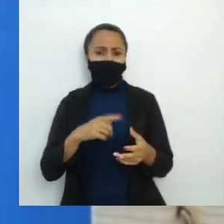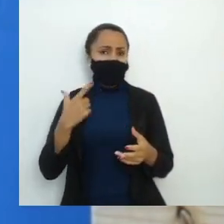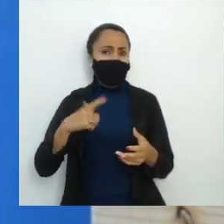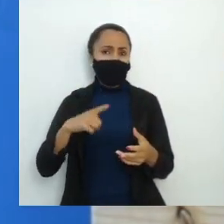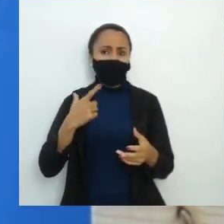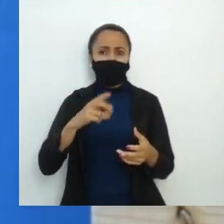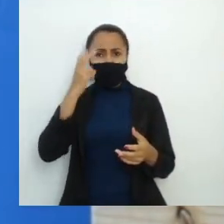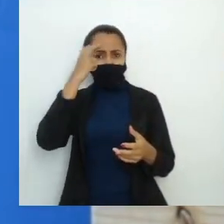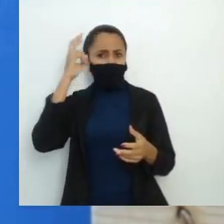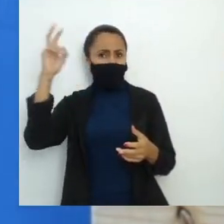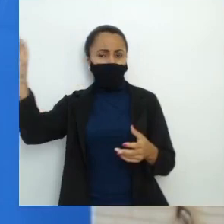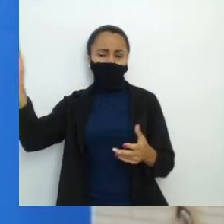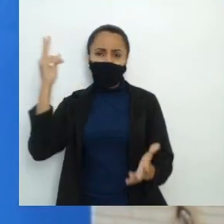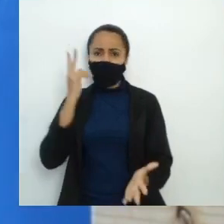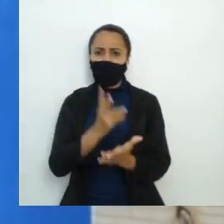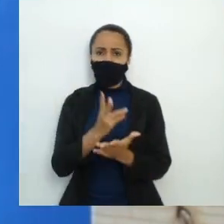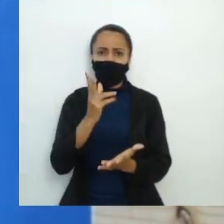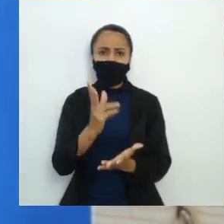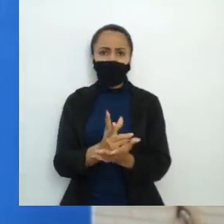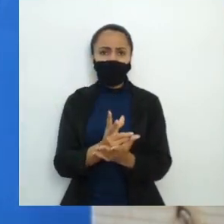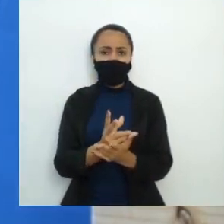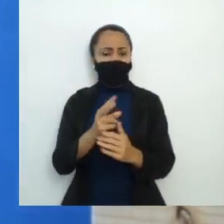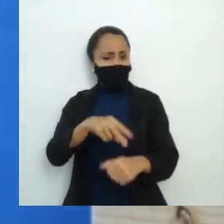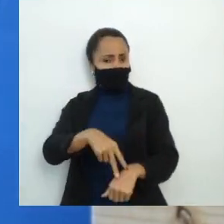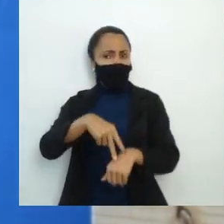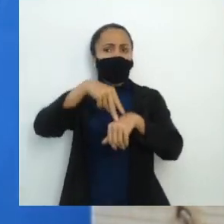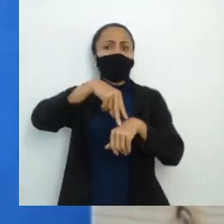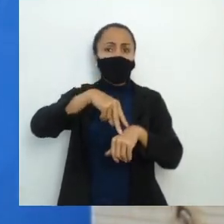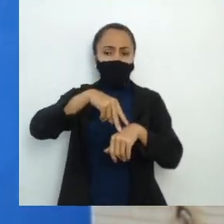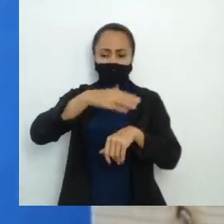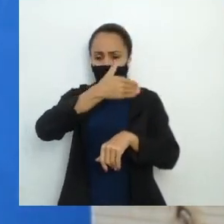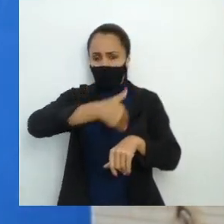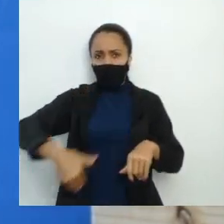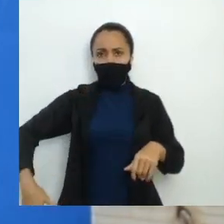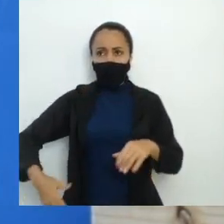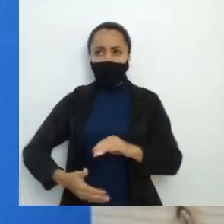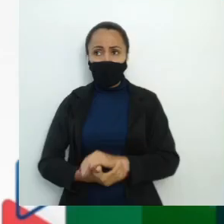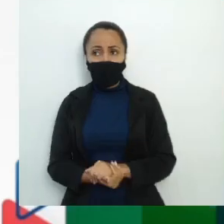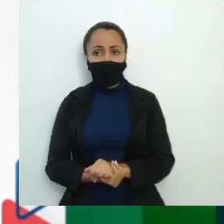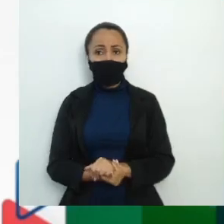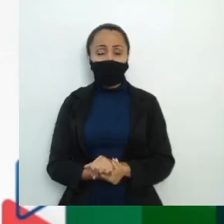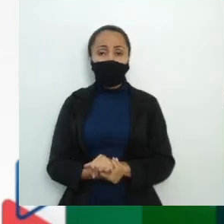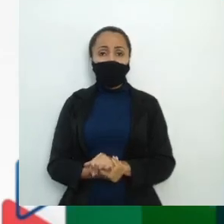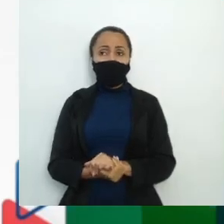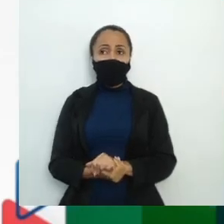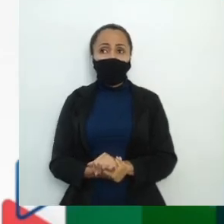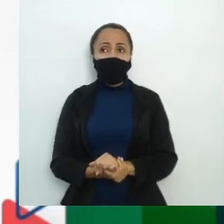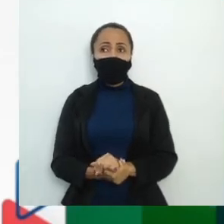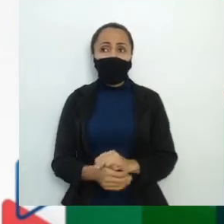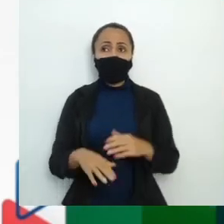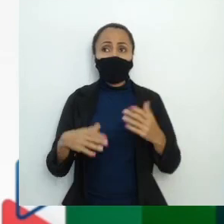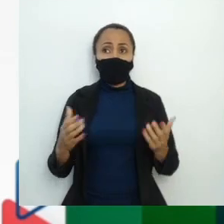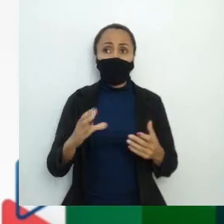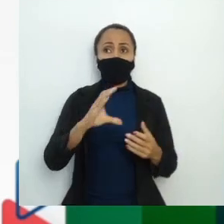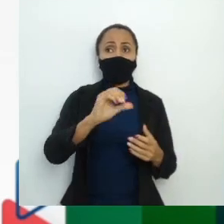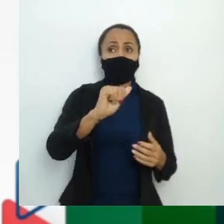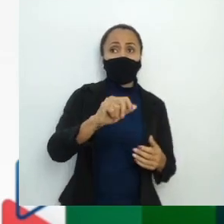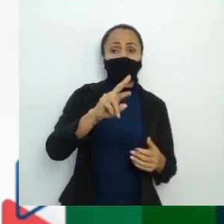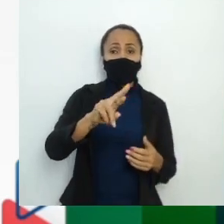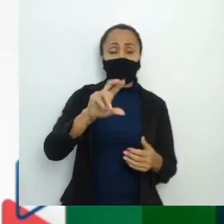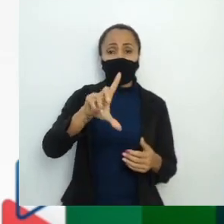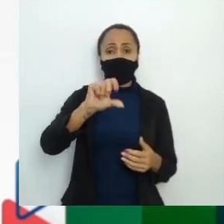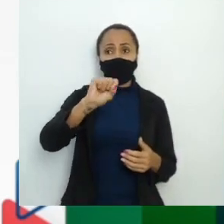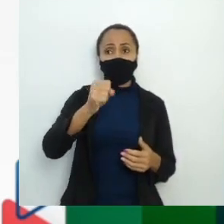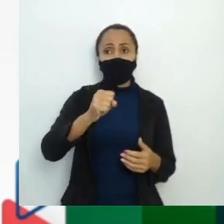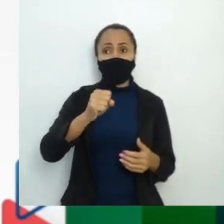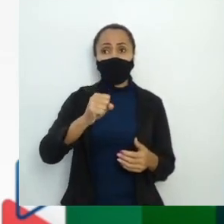de manter o pulso firme, né, que o pai havia proposto. Então, o parlamento vai chamar Carlos II. Vê mesmo, o próprio